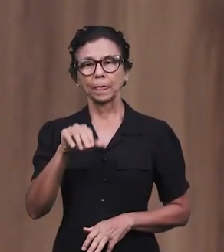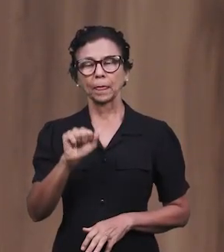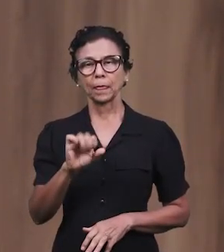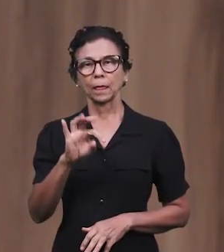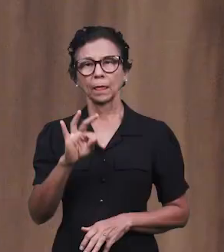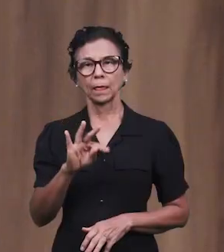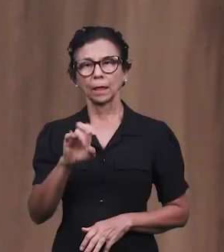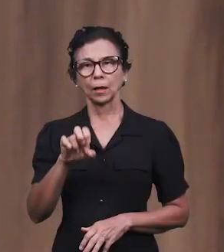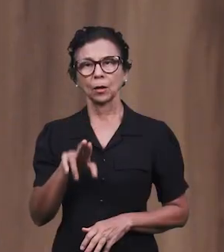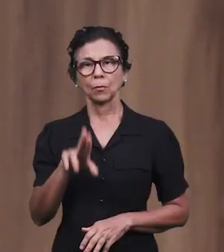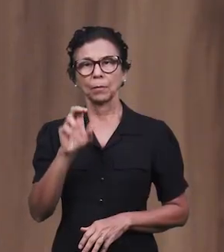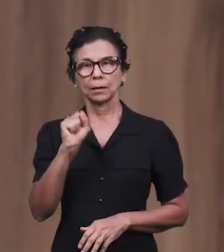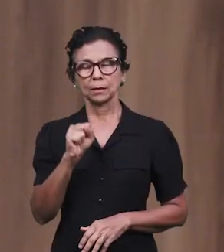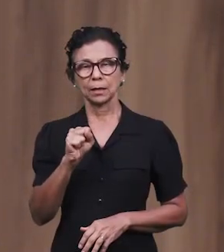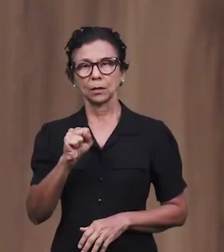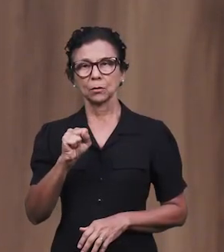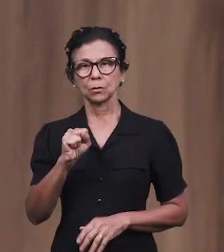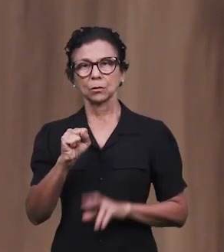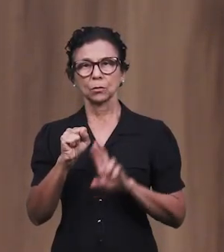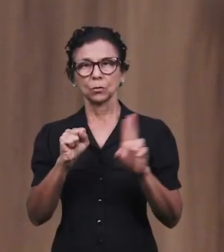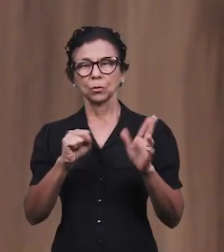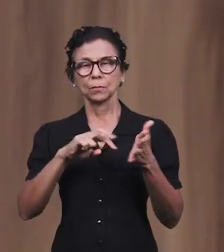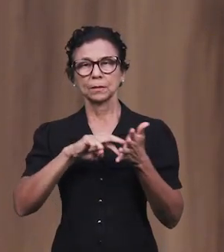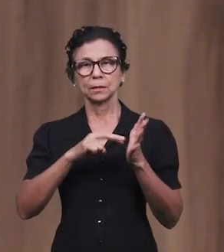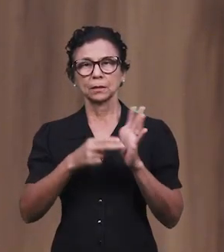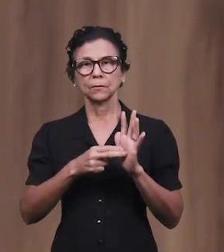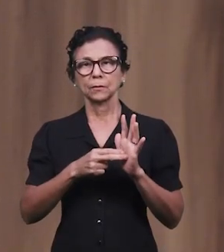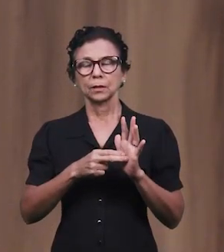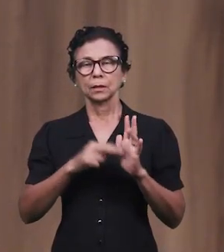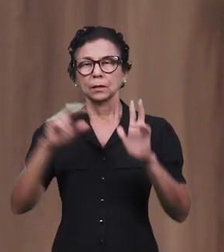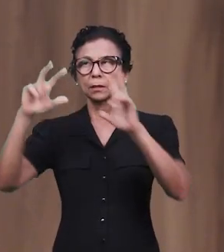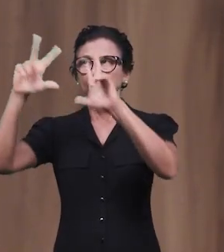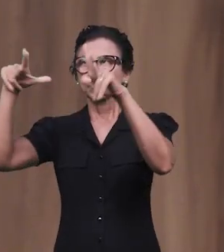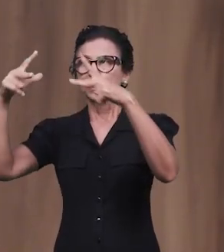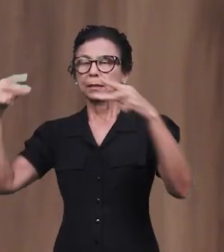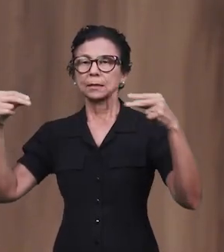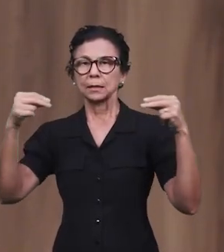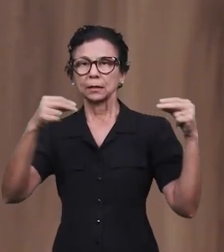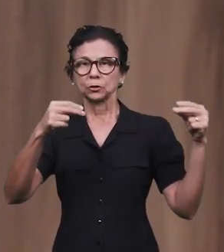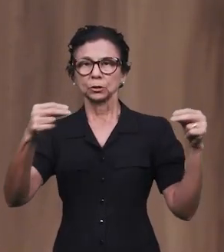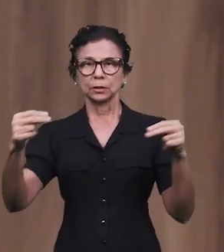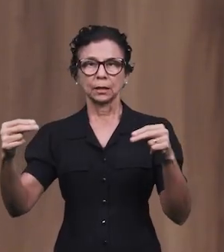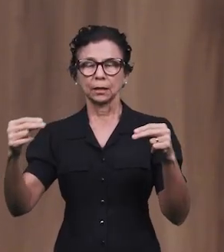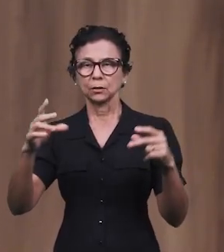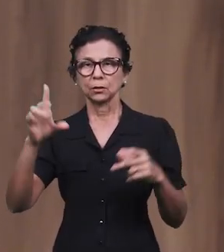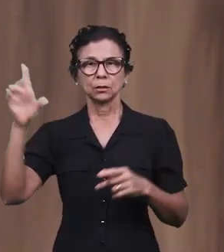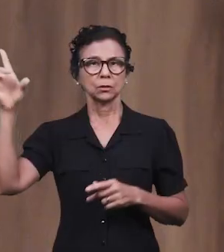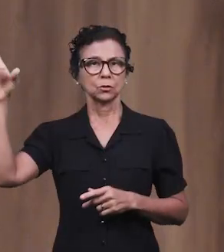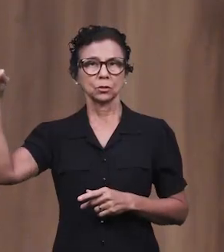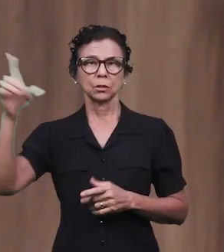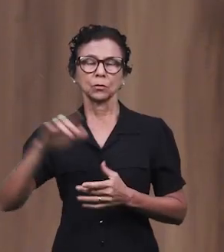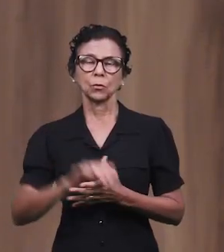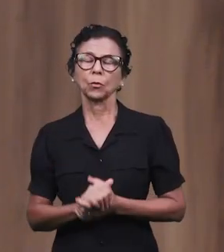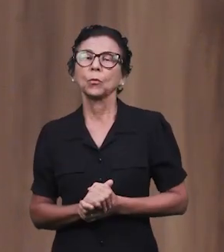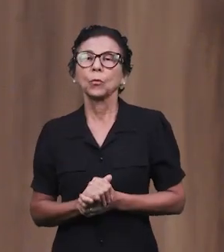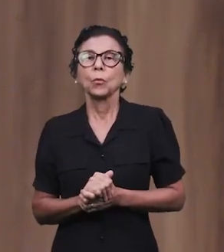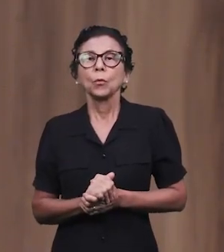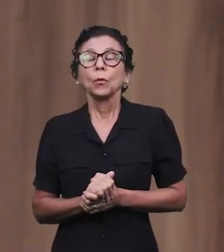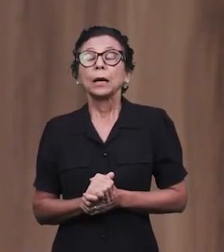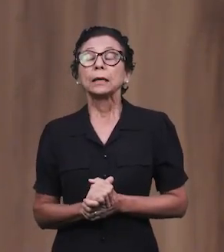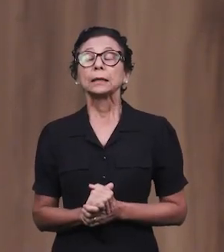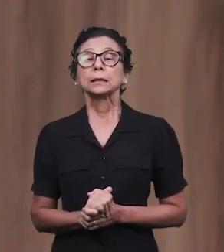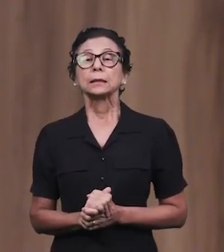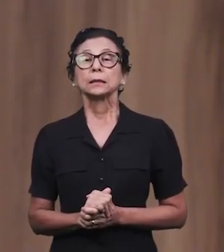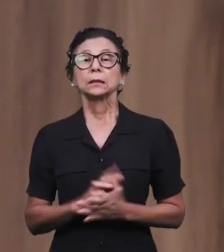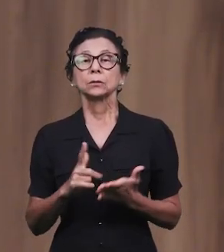representa presente de Deus ou dádiva de Deus. A simbologia do livro de Mateus é o leão, lá